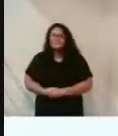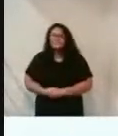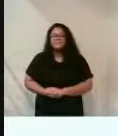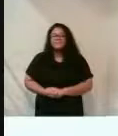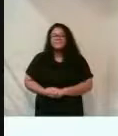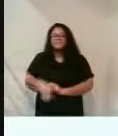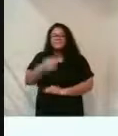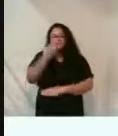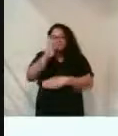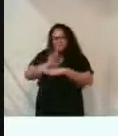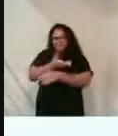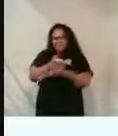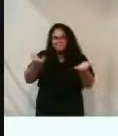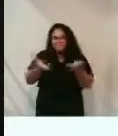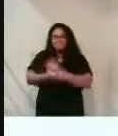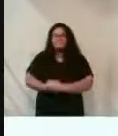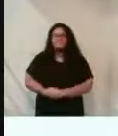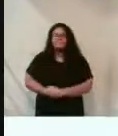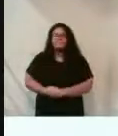Boa tarde a todos.